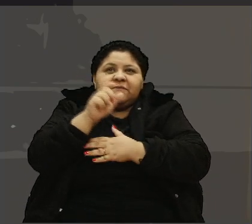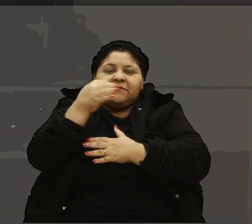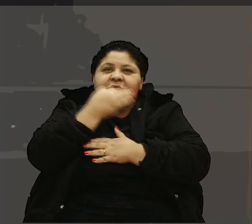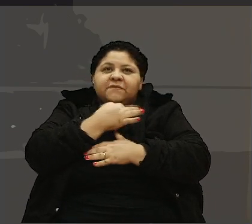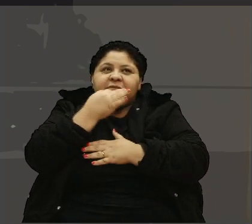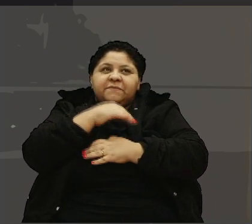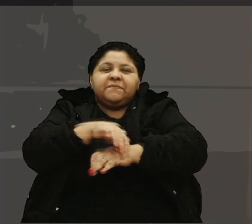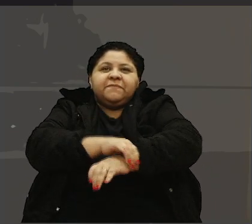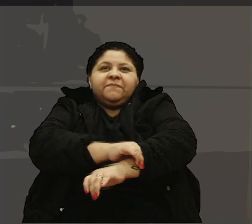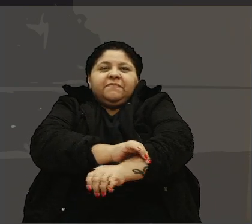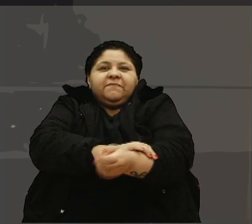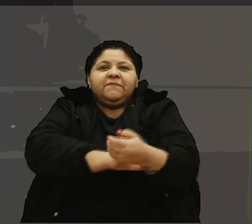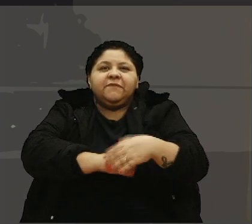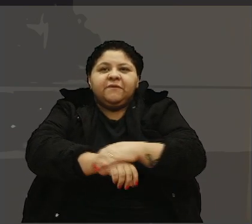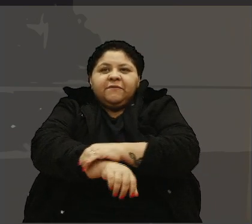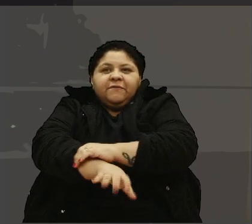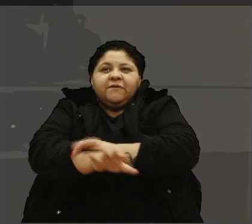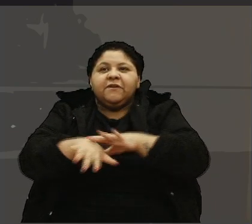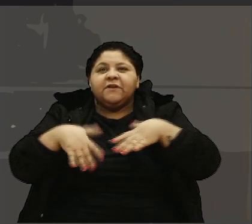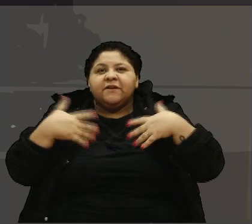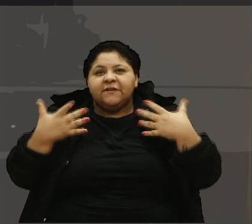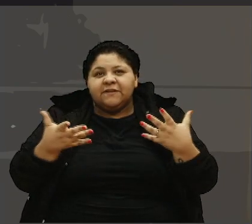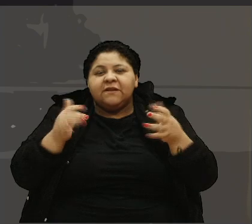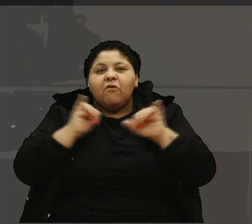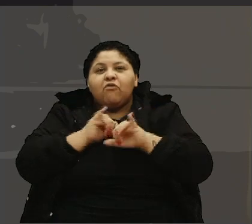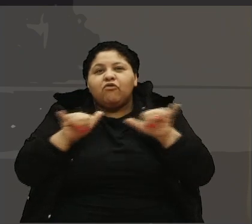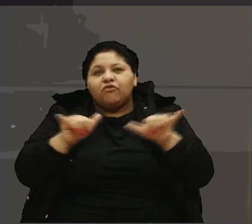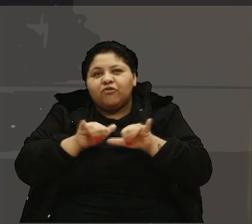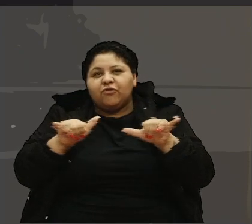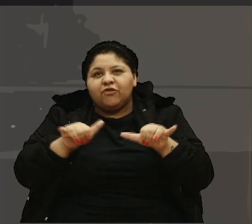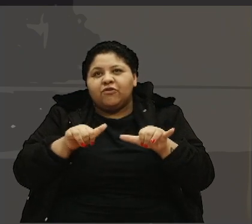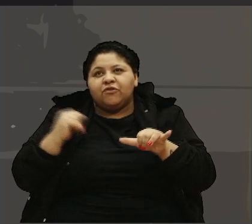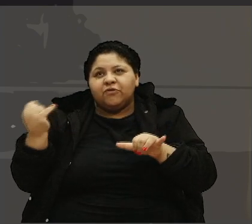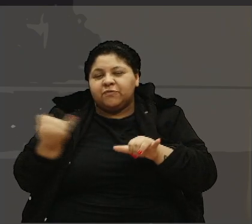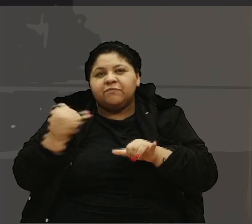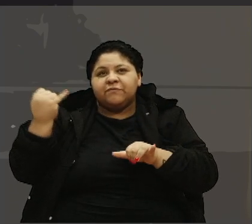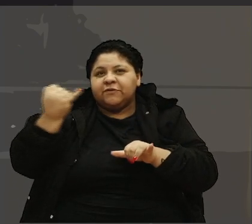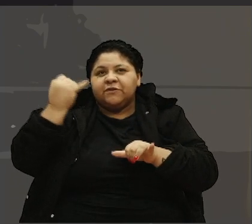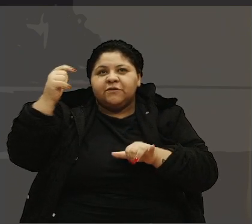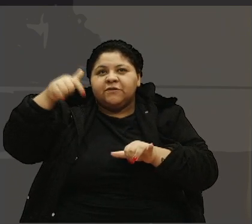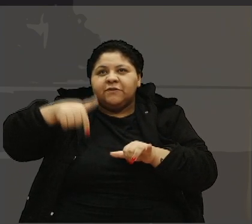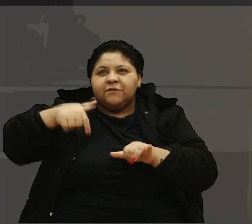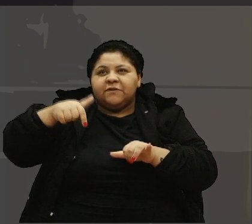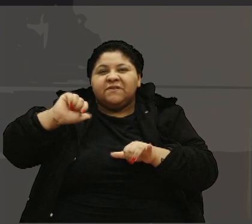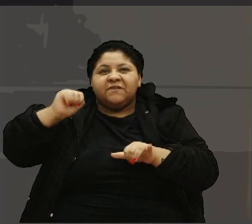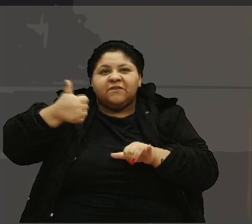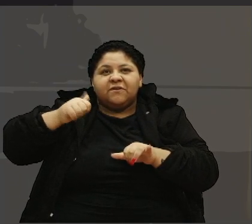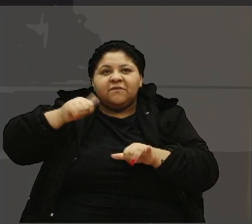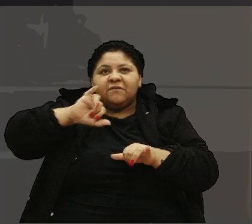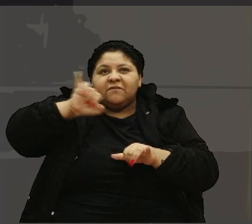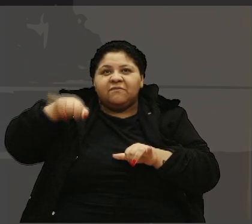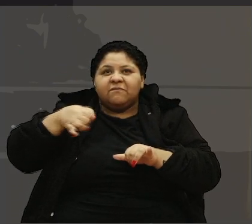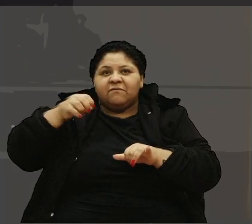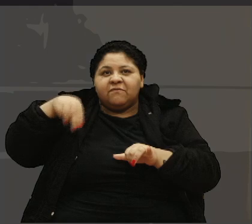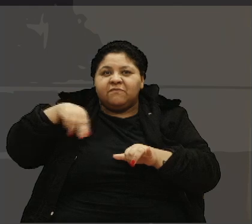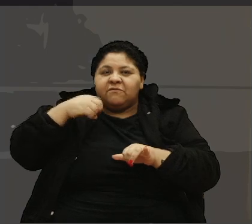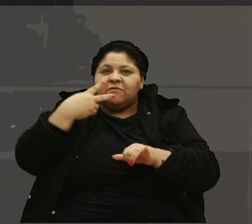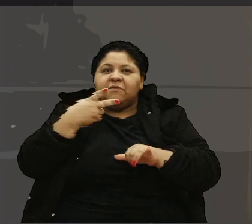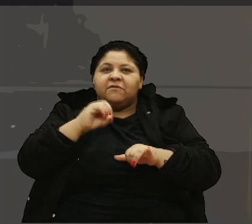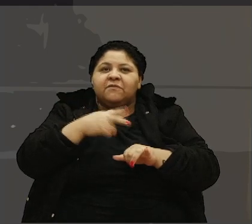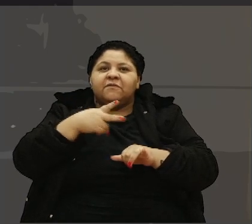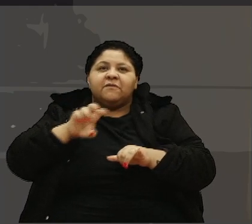do Sul. Então, notícias muito importantes neste 11 de junho de